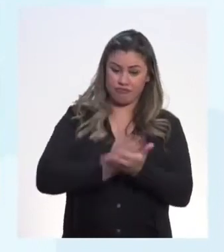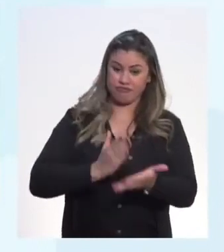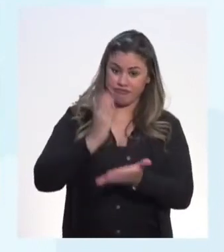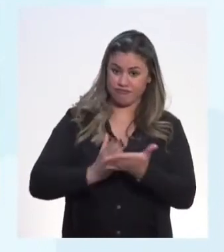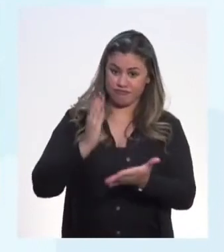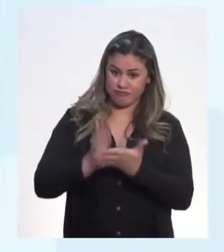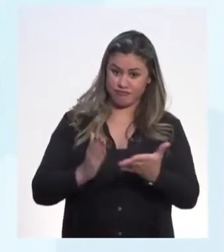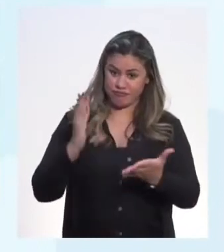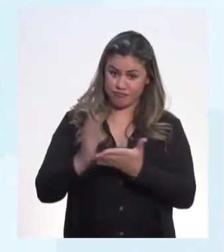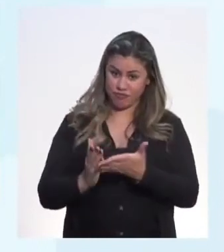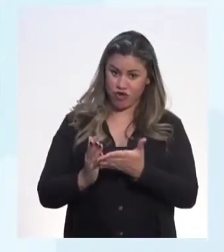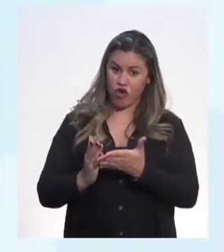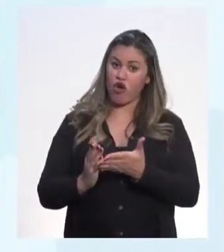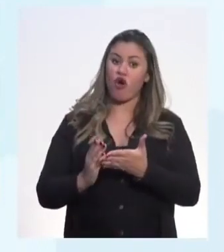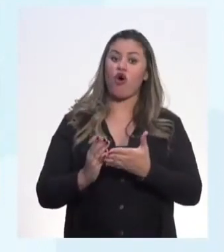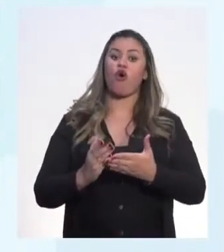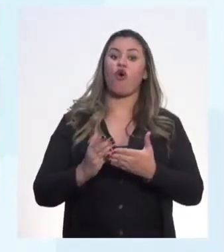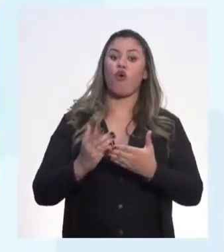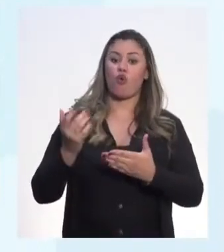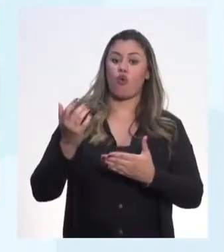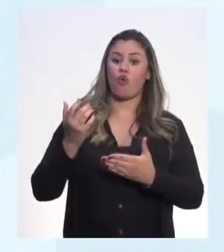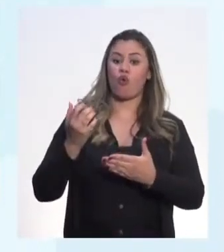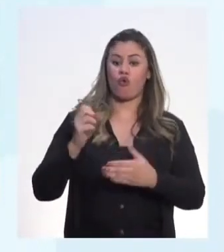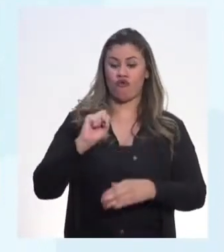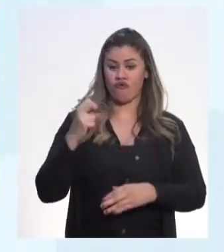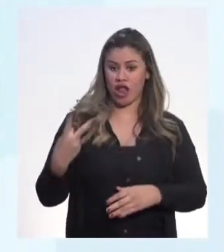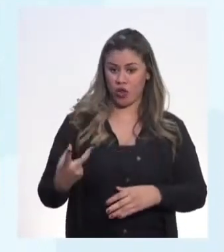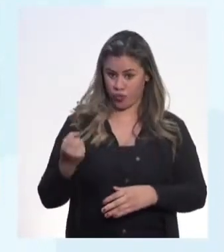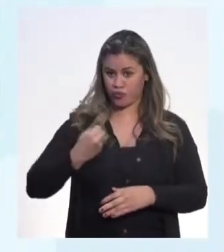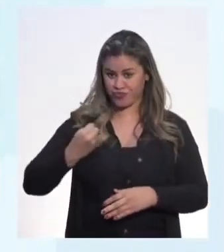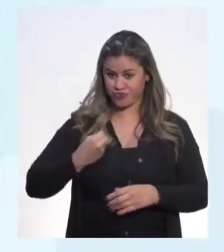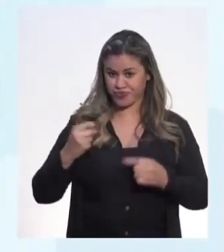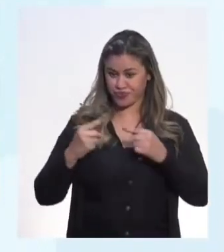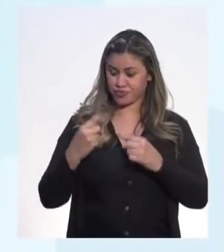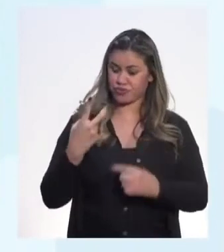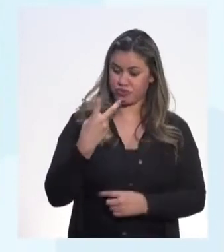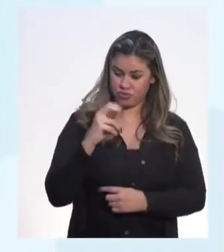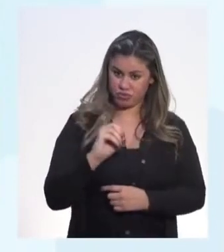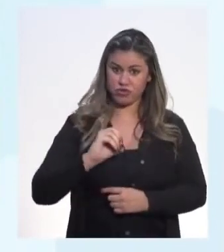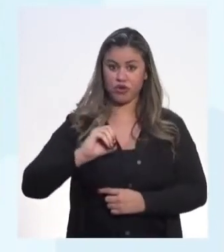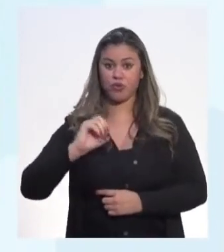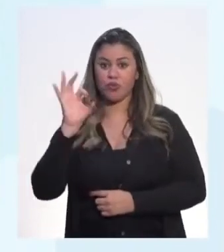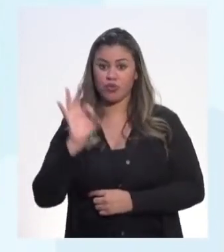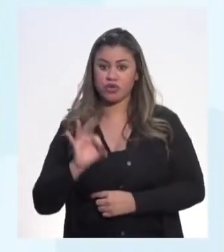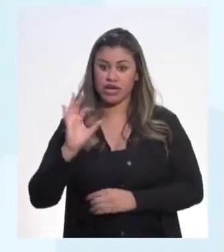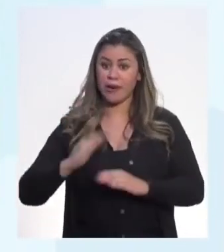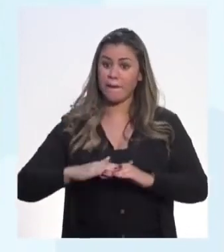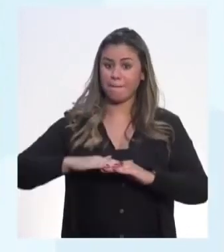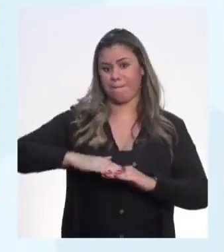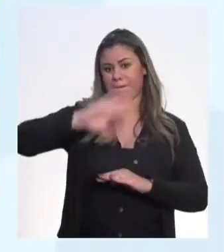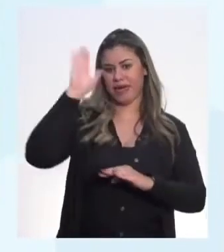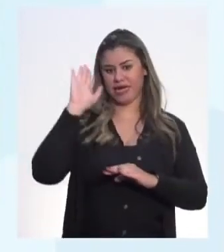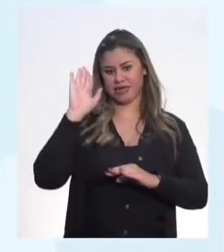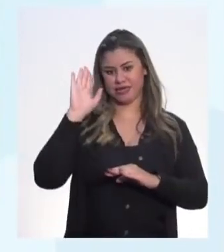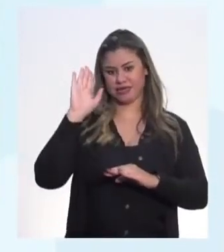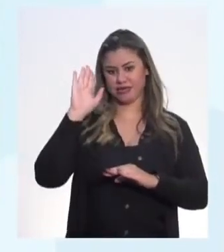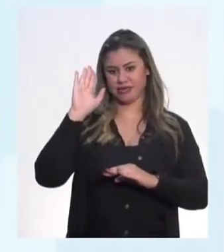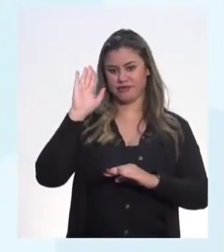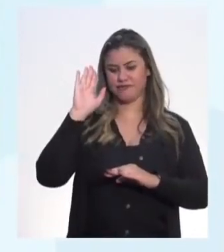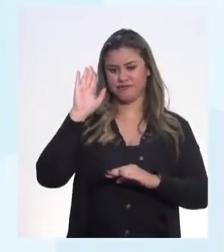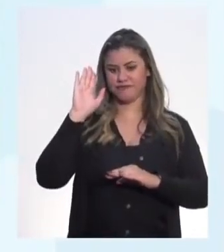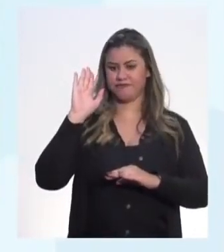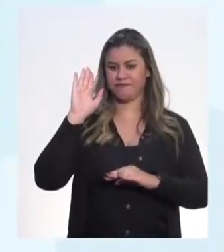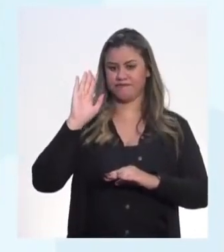Vinte por cento maior que a gente pode fazer aquela ideia com juros certo do que o valor